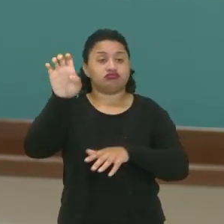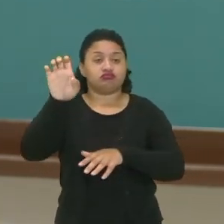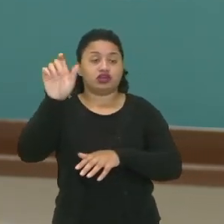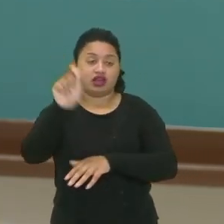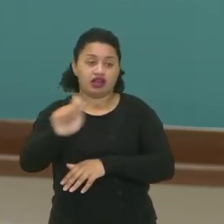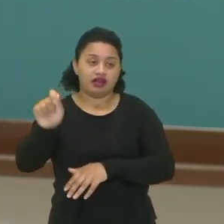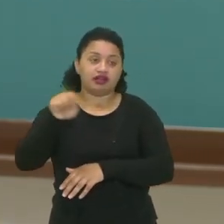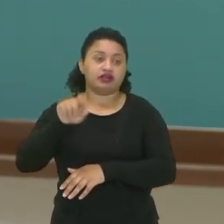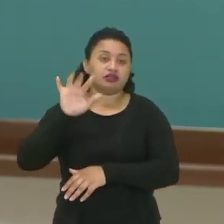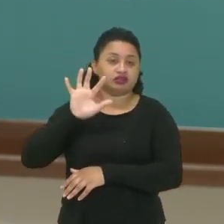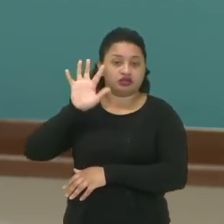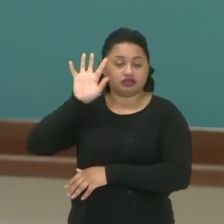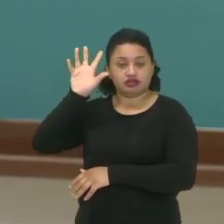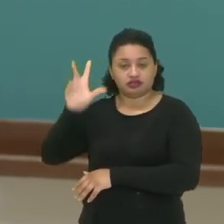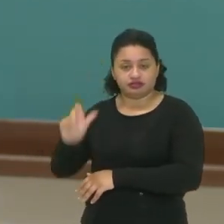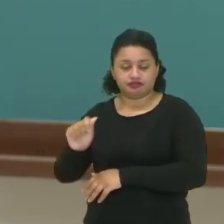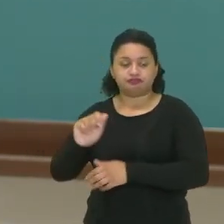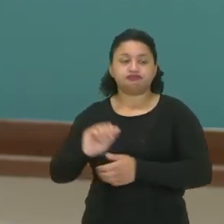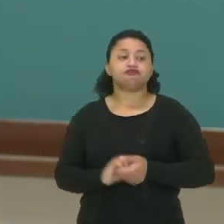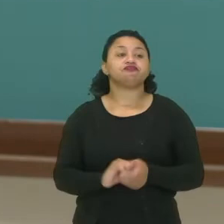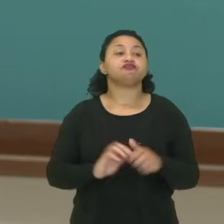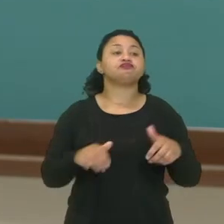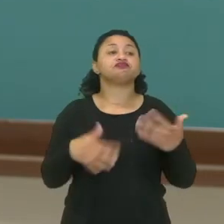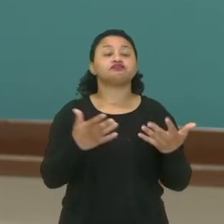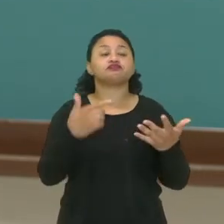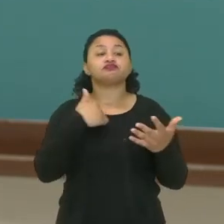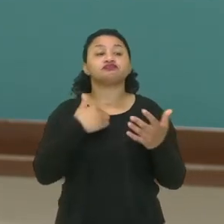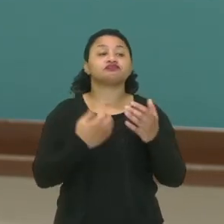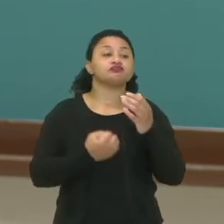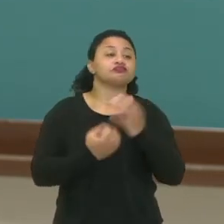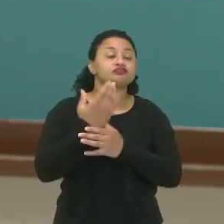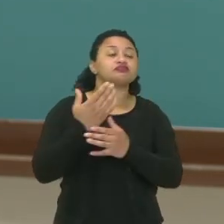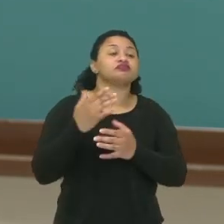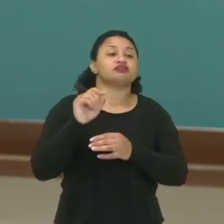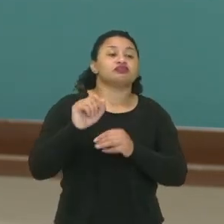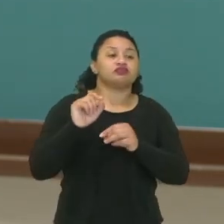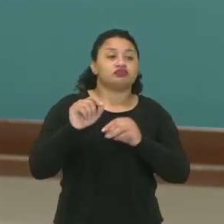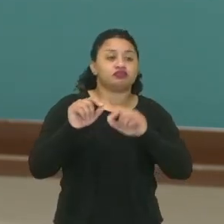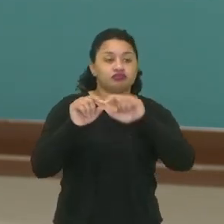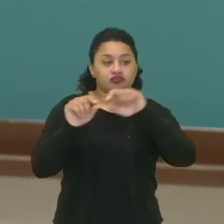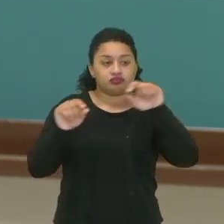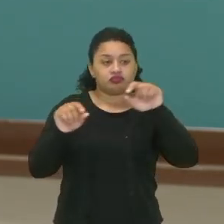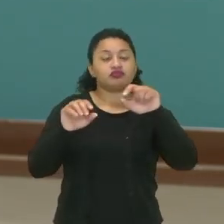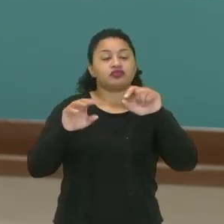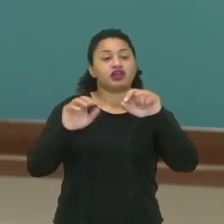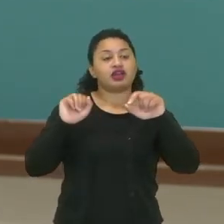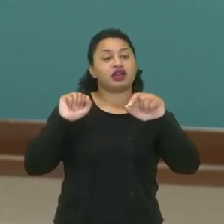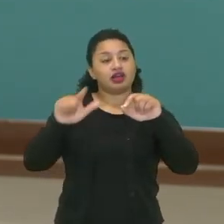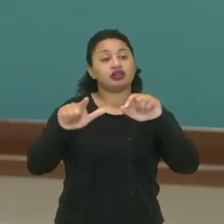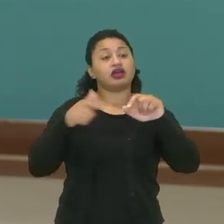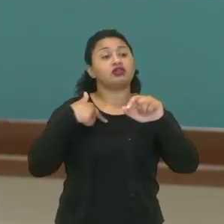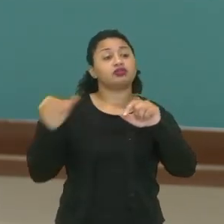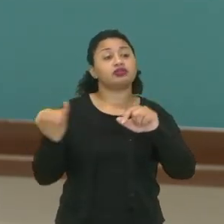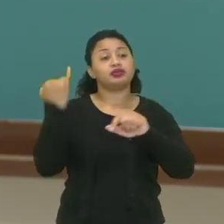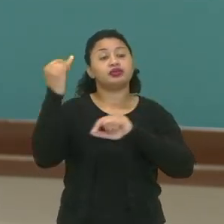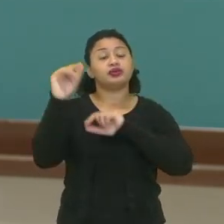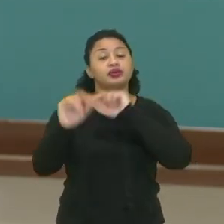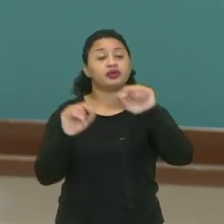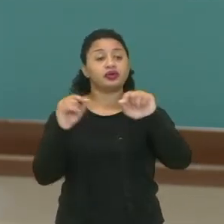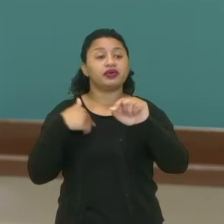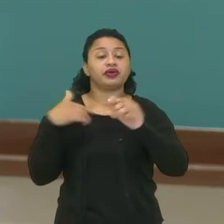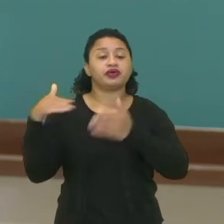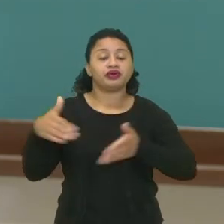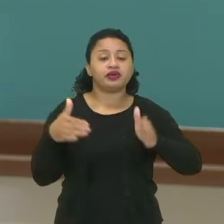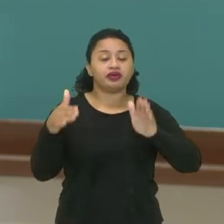ok? Bom, quando criaram então o Canal de Suez, esse canal então foi importante para as